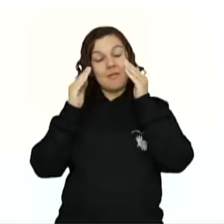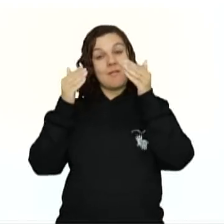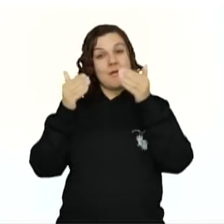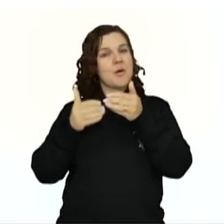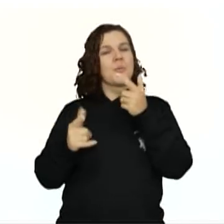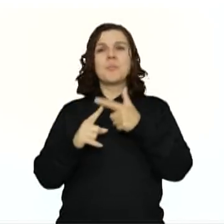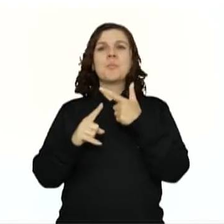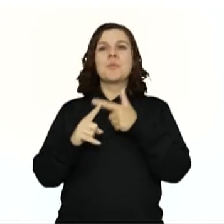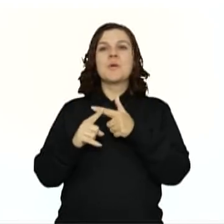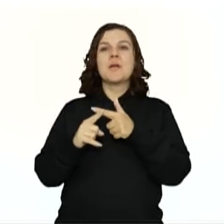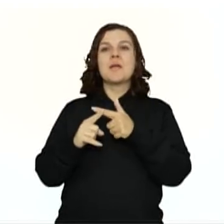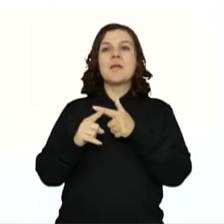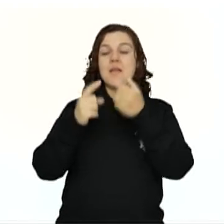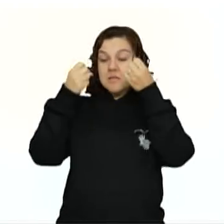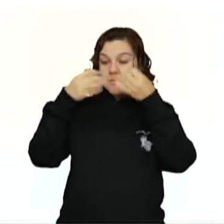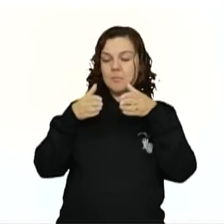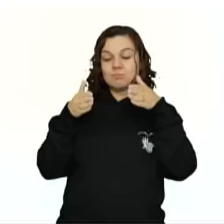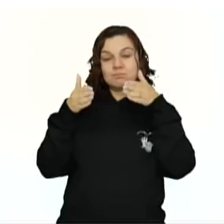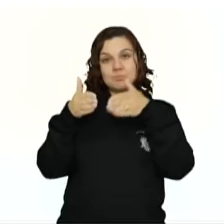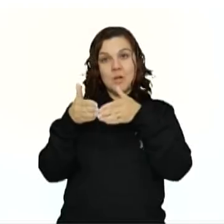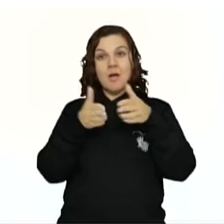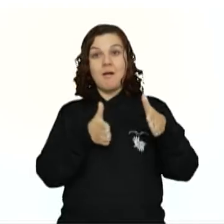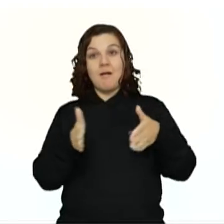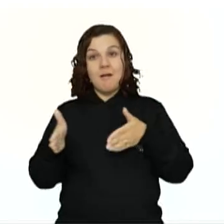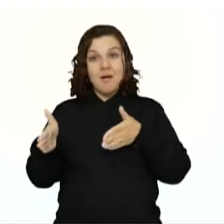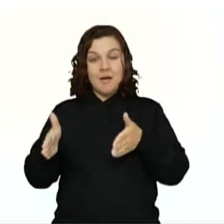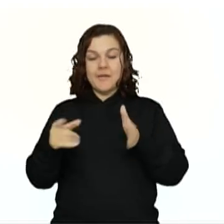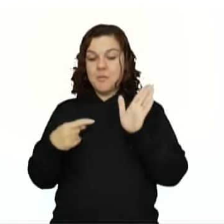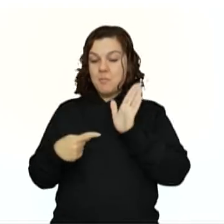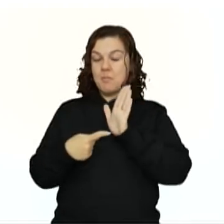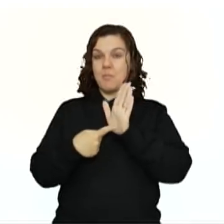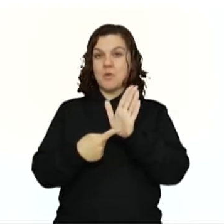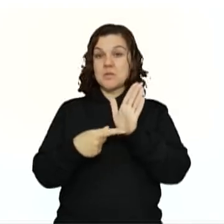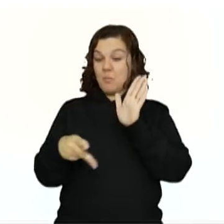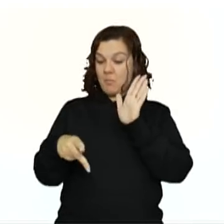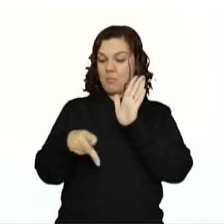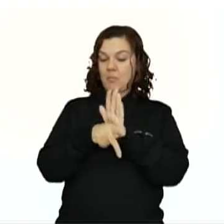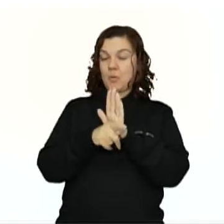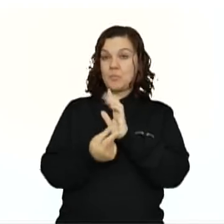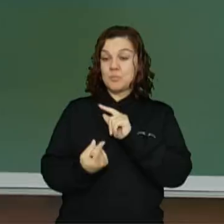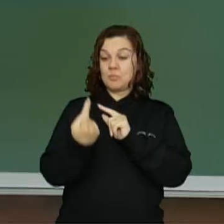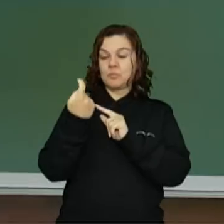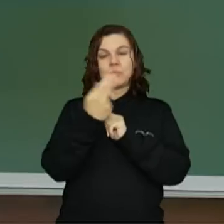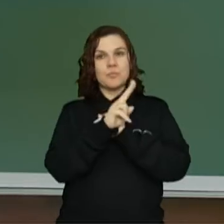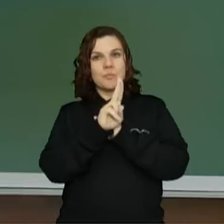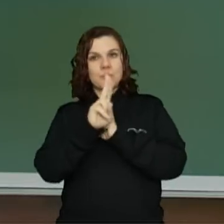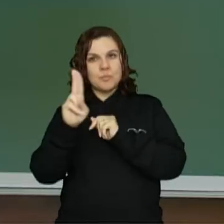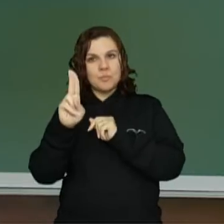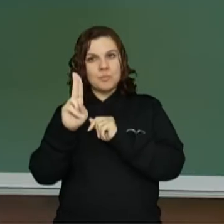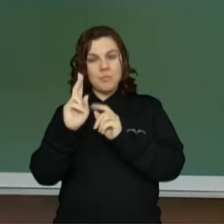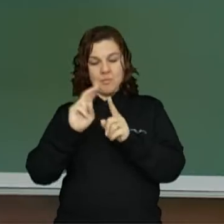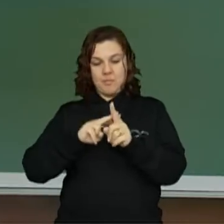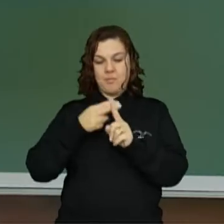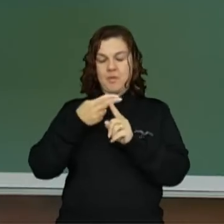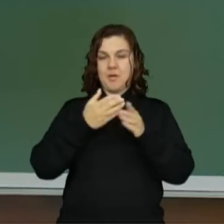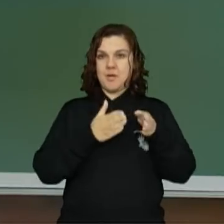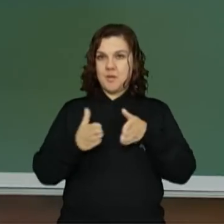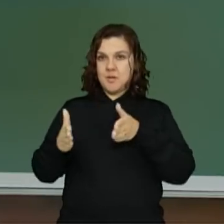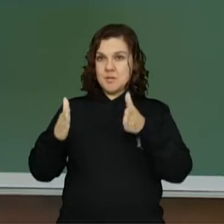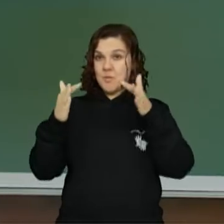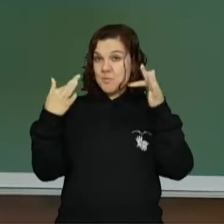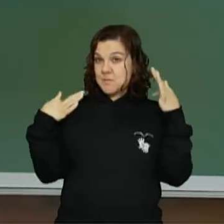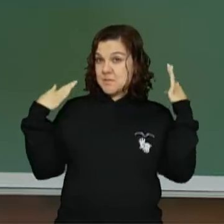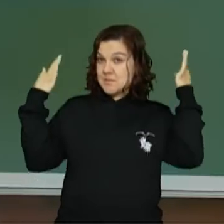especificativo, porque ele especifica, ele individualiza um nome. Além de ter colocado o